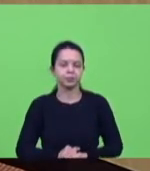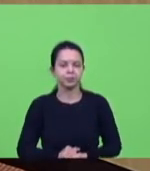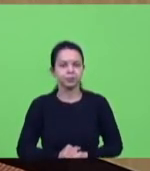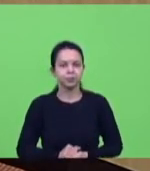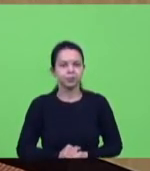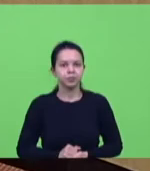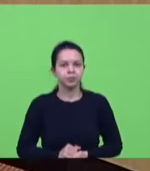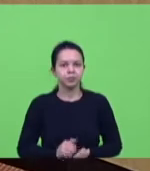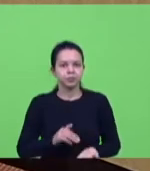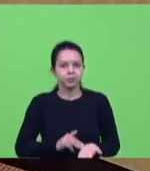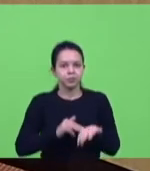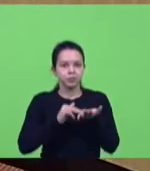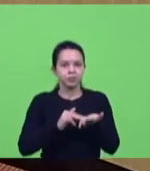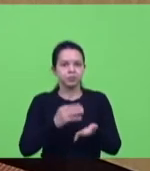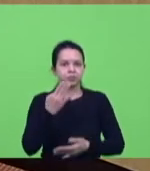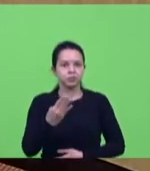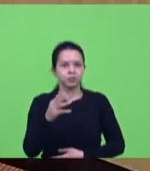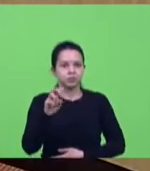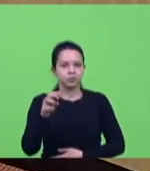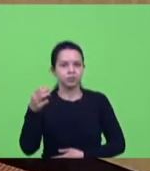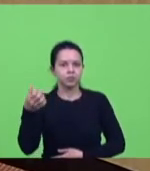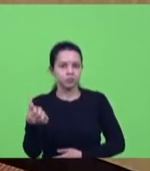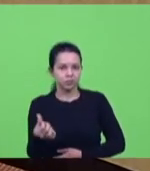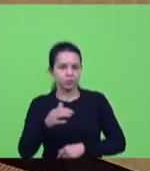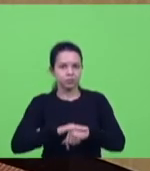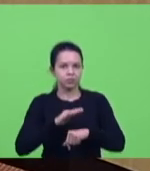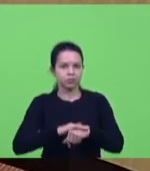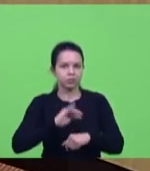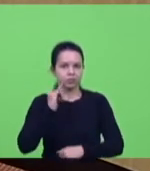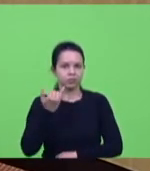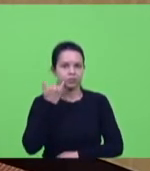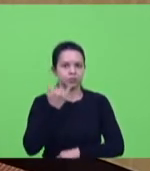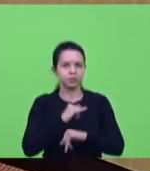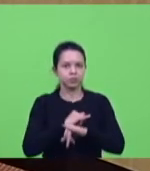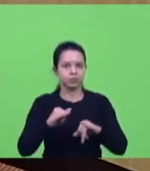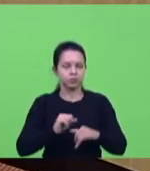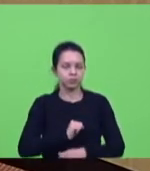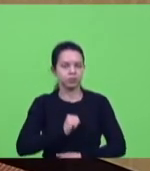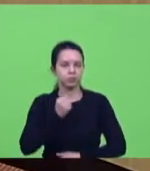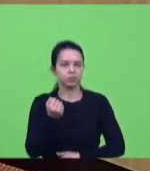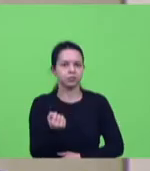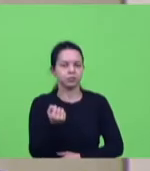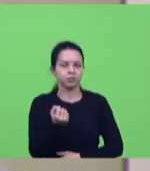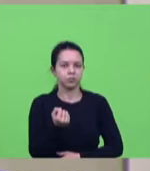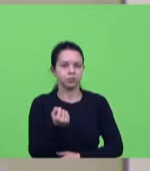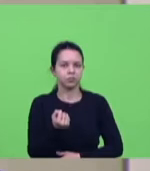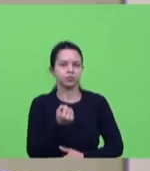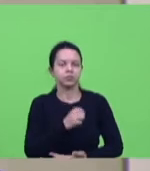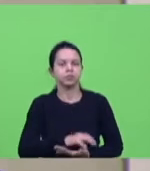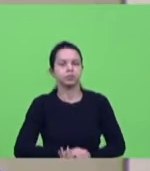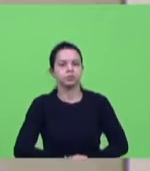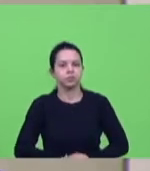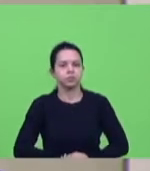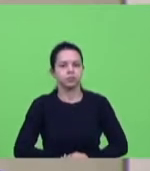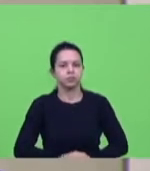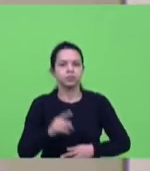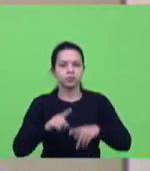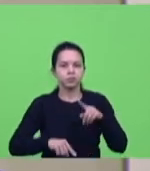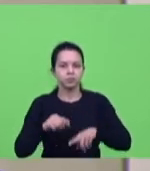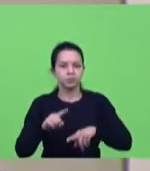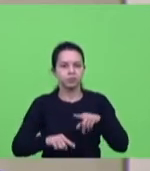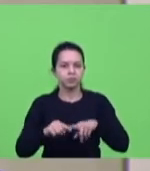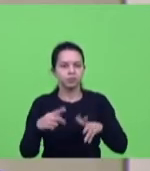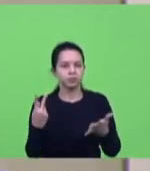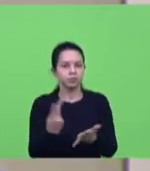Moção 456, autor deputado Jessé Lopes, manifestando repúdio à distribuição irregular de material financiado